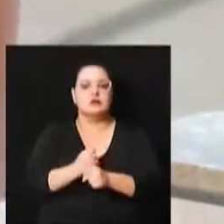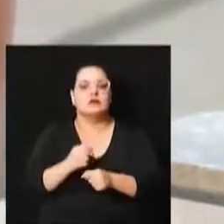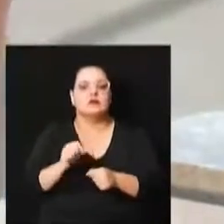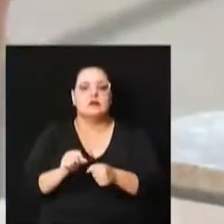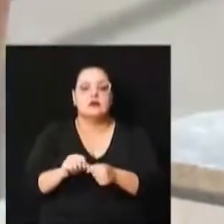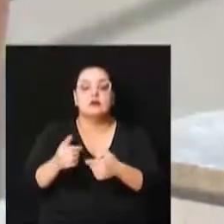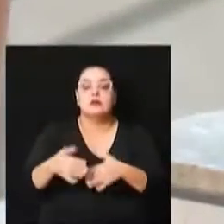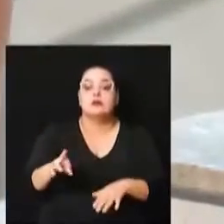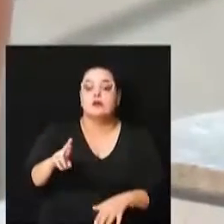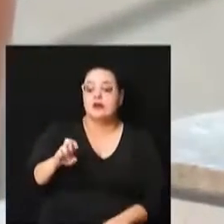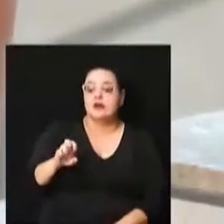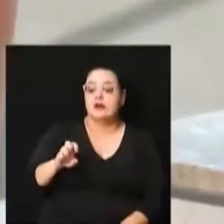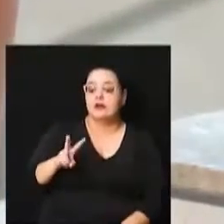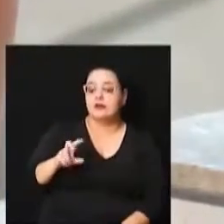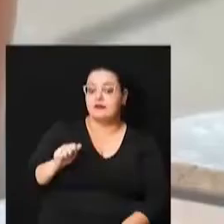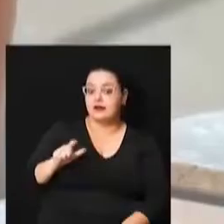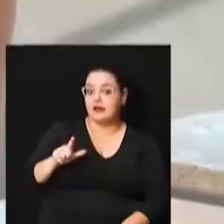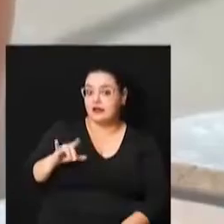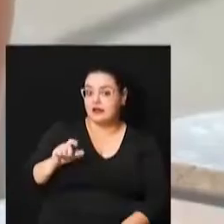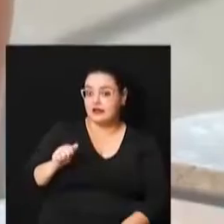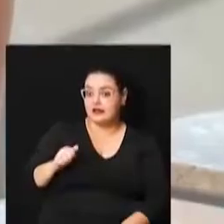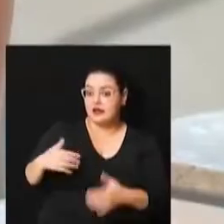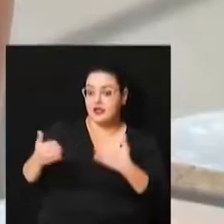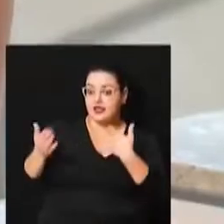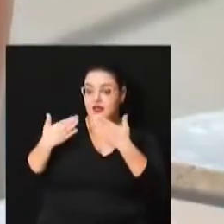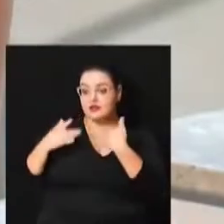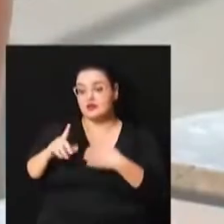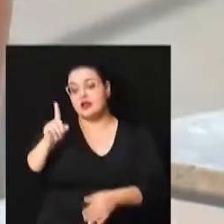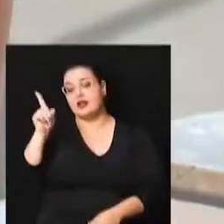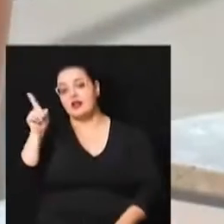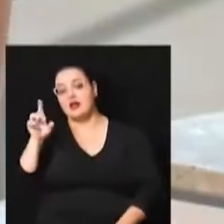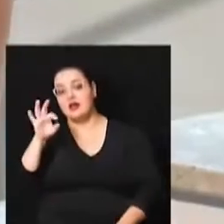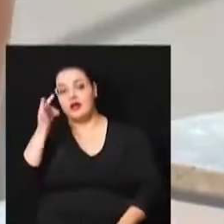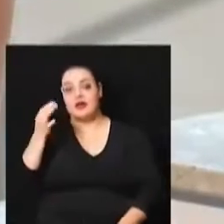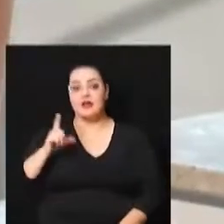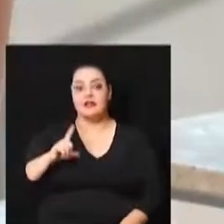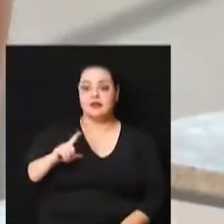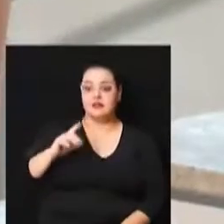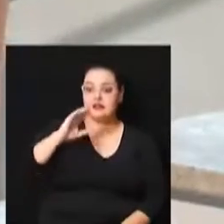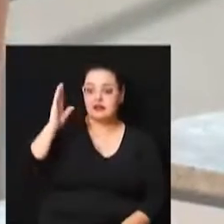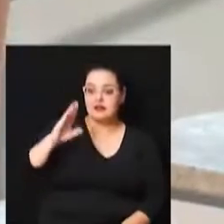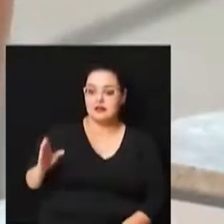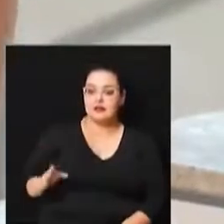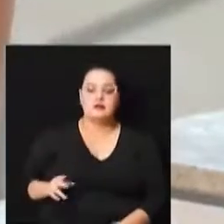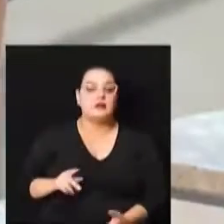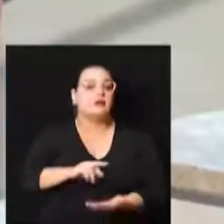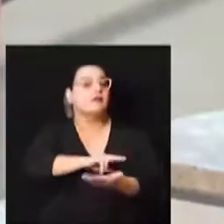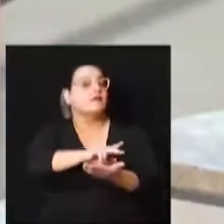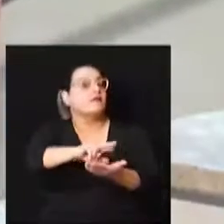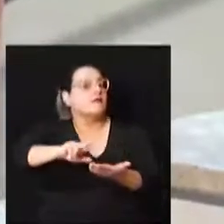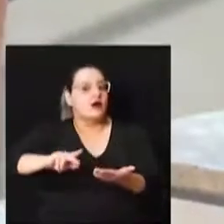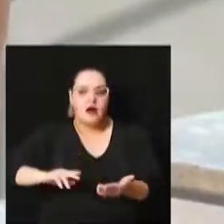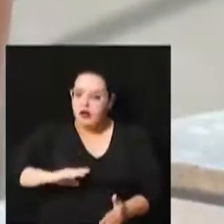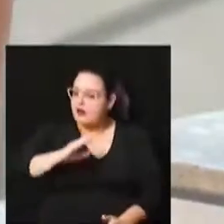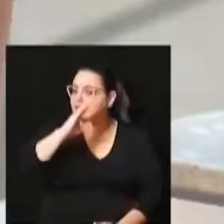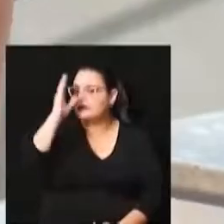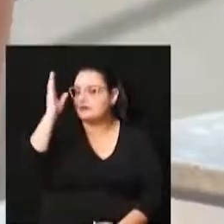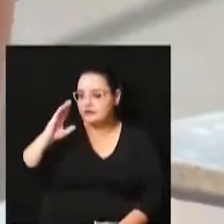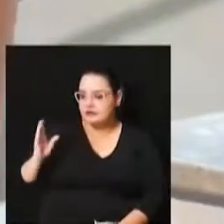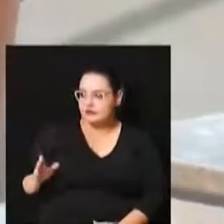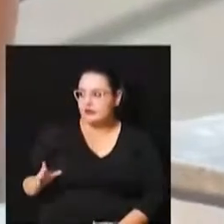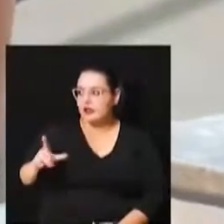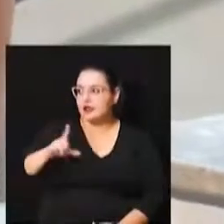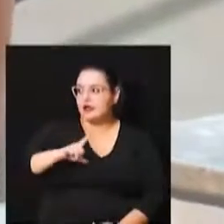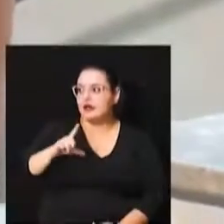fazer o Revalida. Ô Lu, e aí? Já tá batendo um papo com o pessoal lá da faculdade? Tem brasileiro lá? Tem bastante brasileiro.